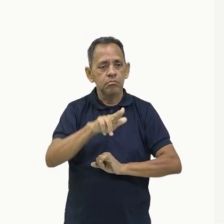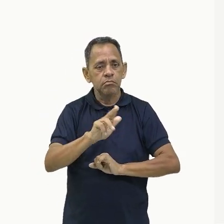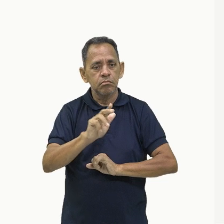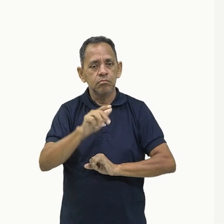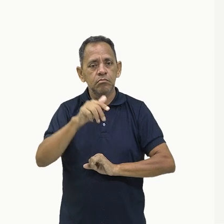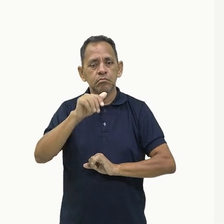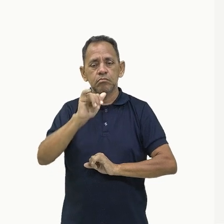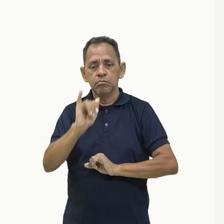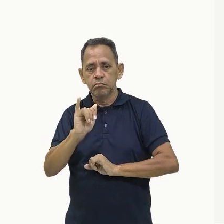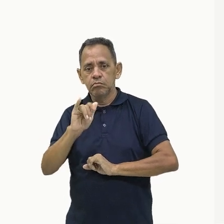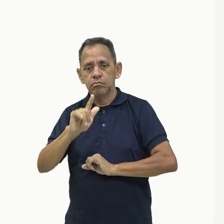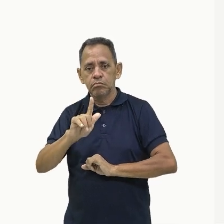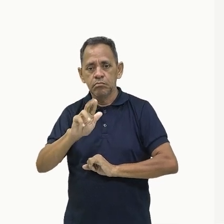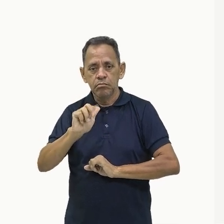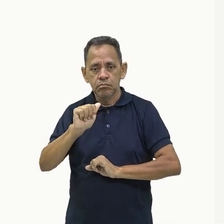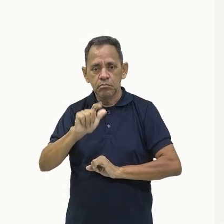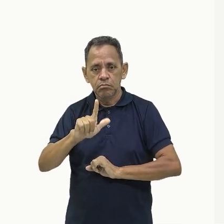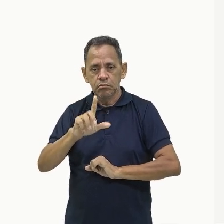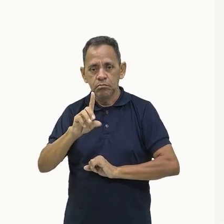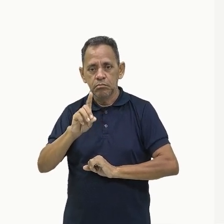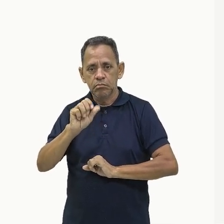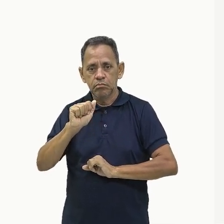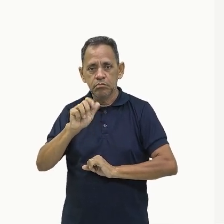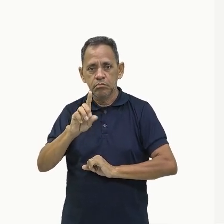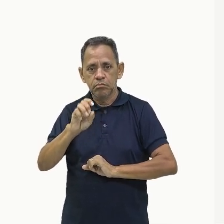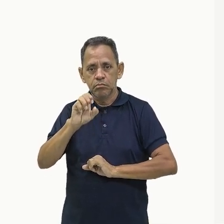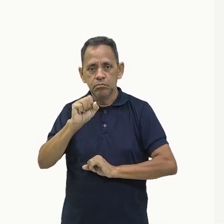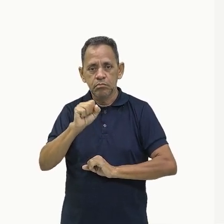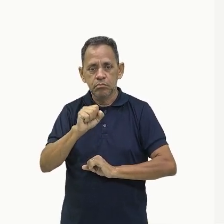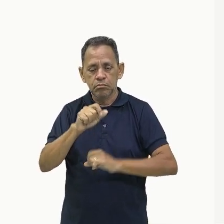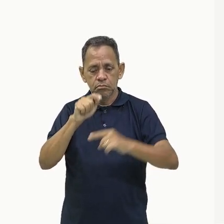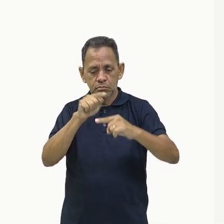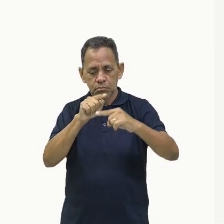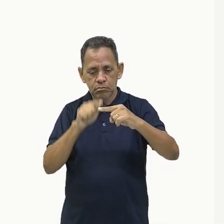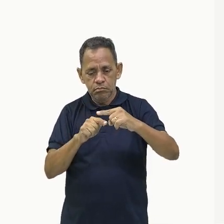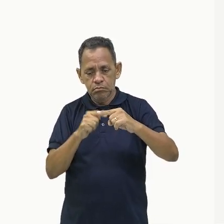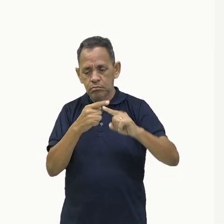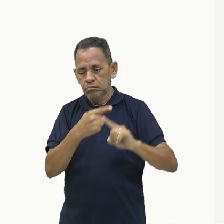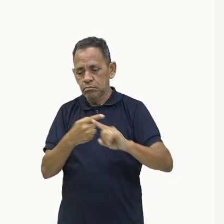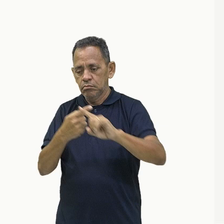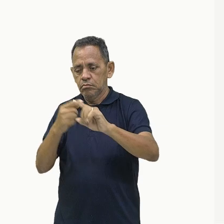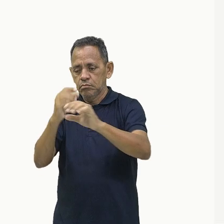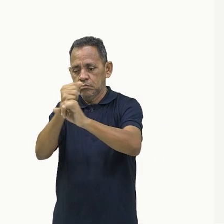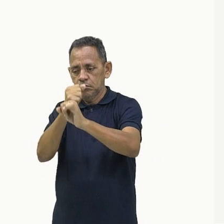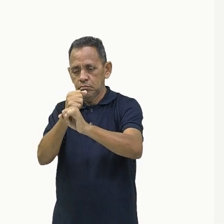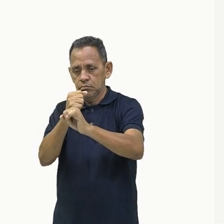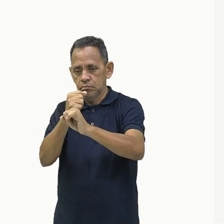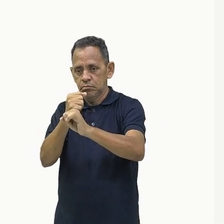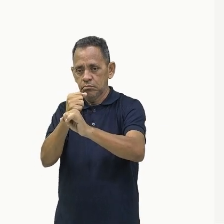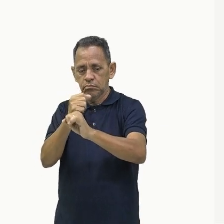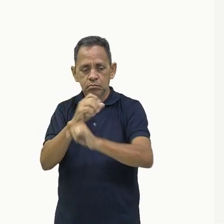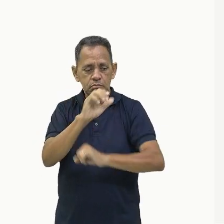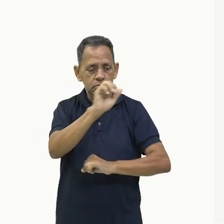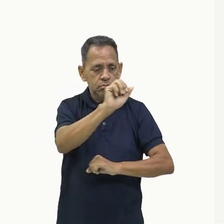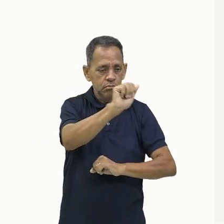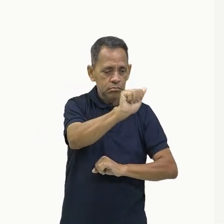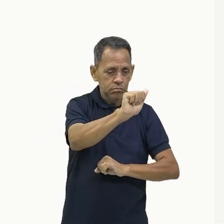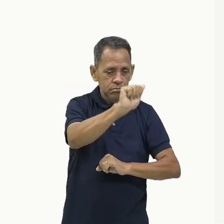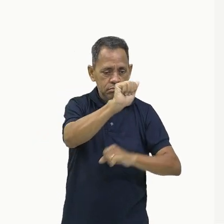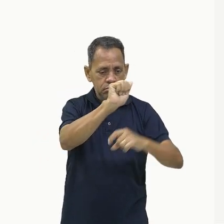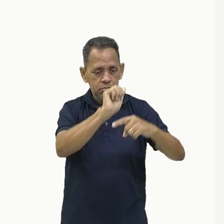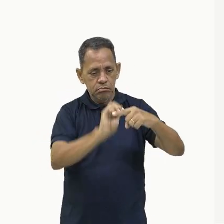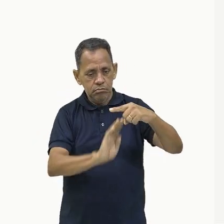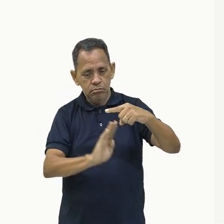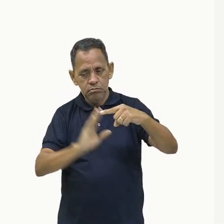entre duas razões. Aqui eu tenho duas razões. A sobre B igual a